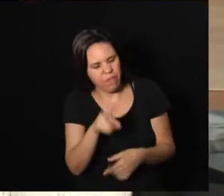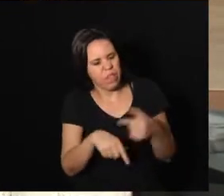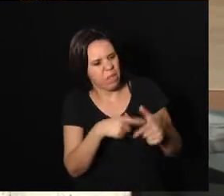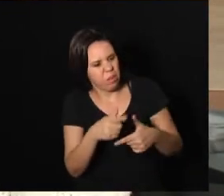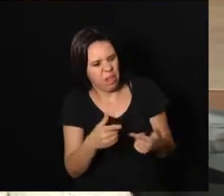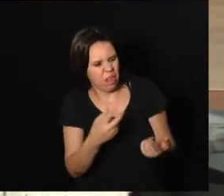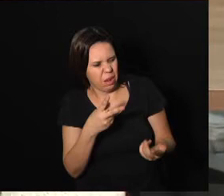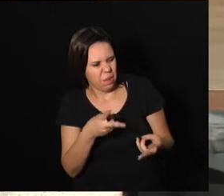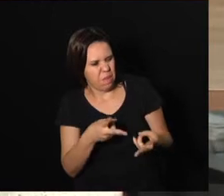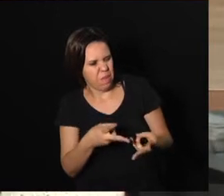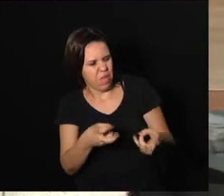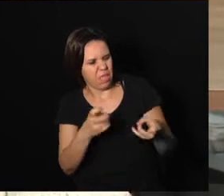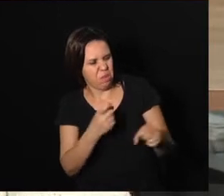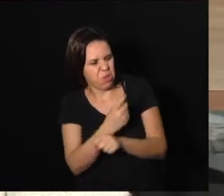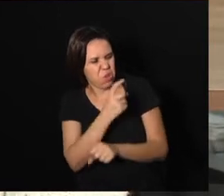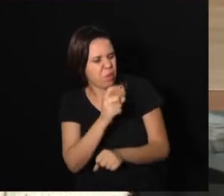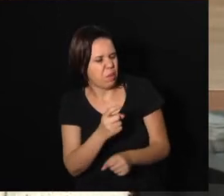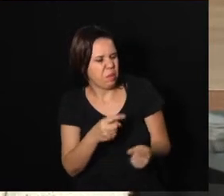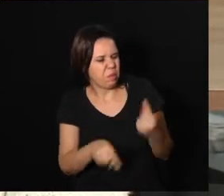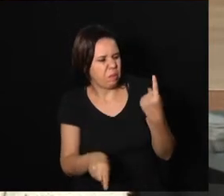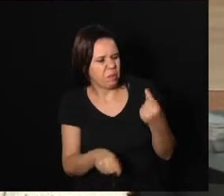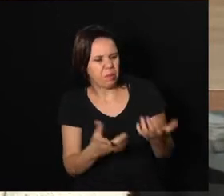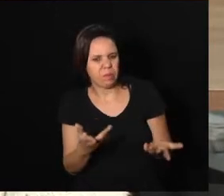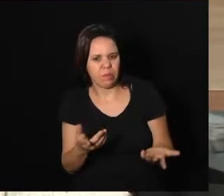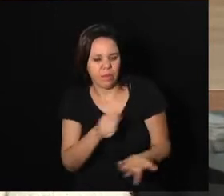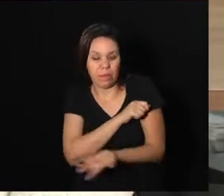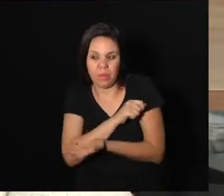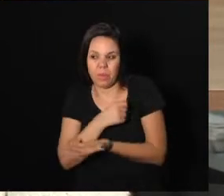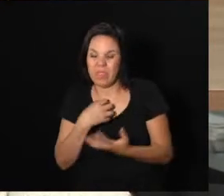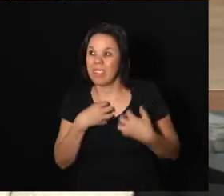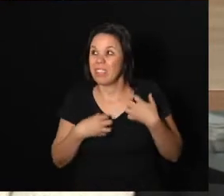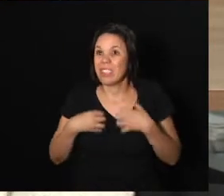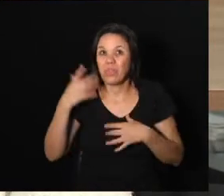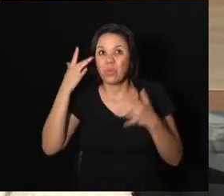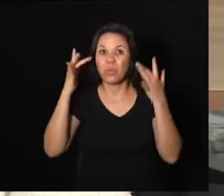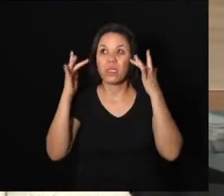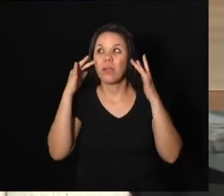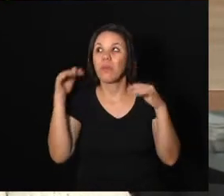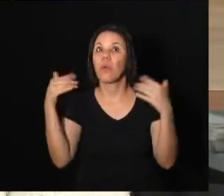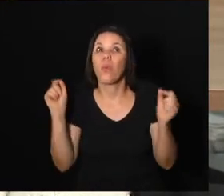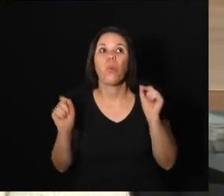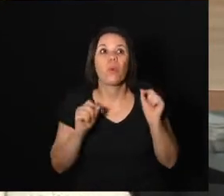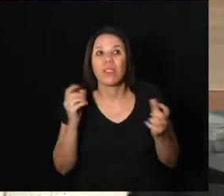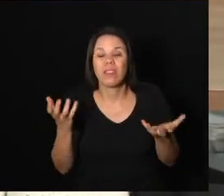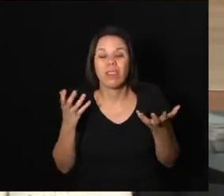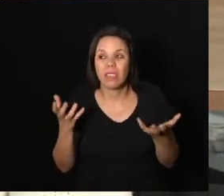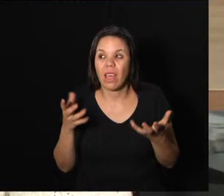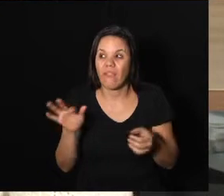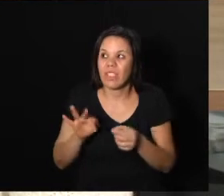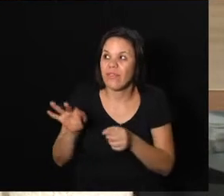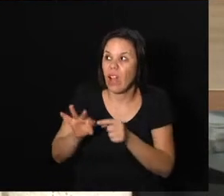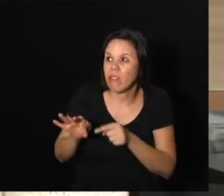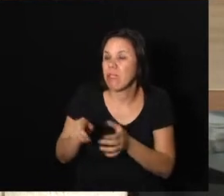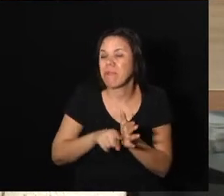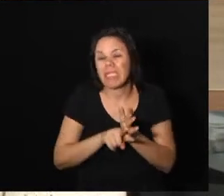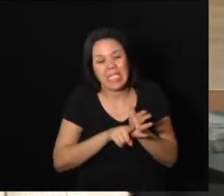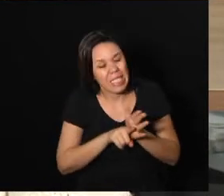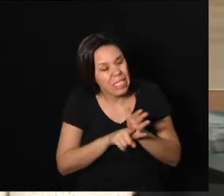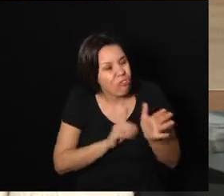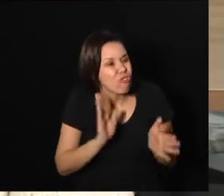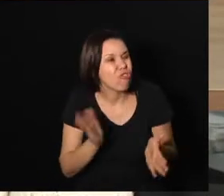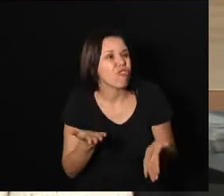mesmo porque a própria escolha para aquele aluno que está super perdido, que não consegue saber o que vai, mesmo já tendo